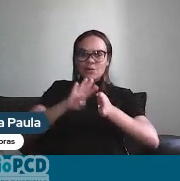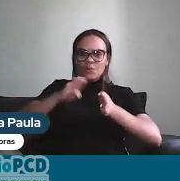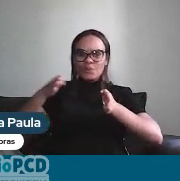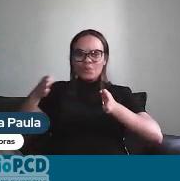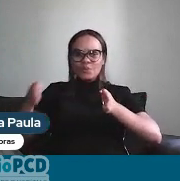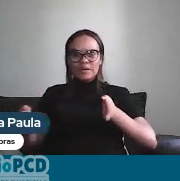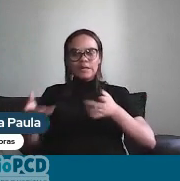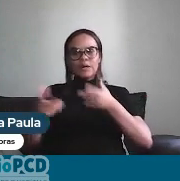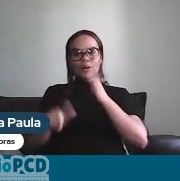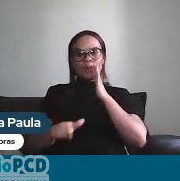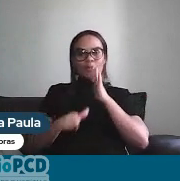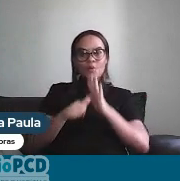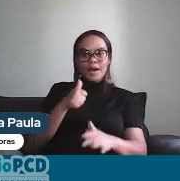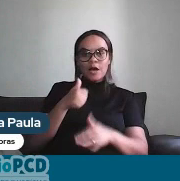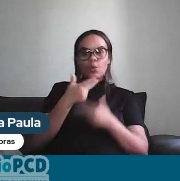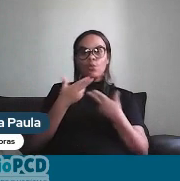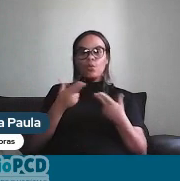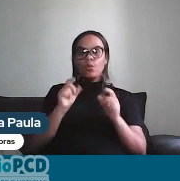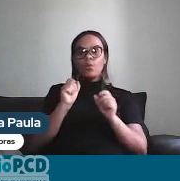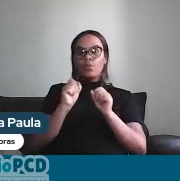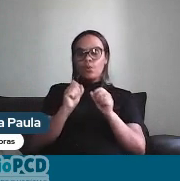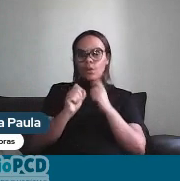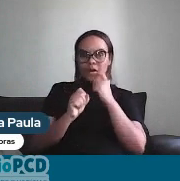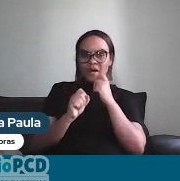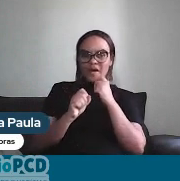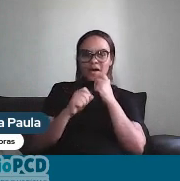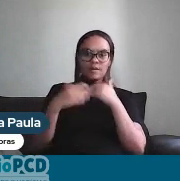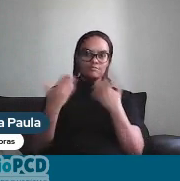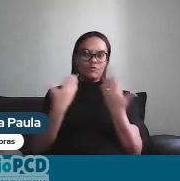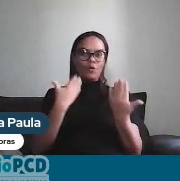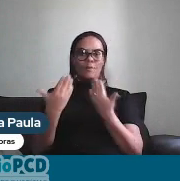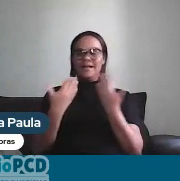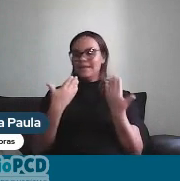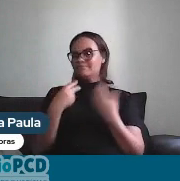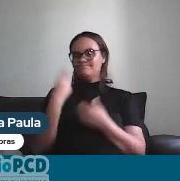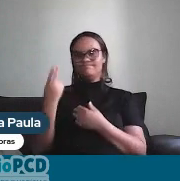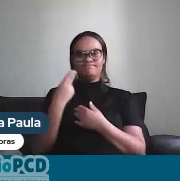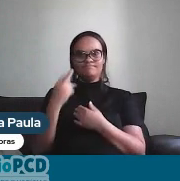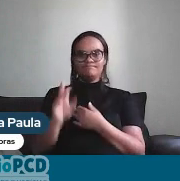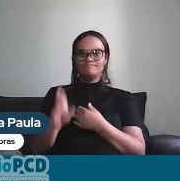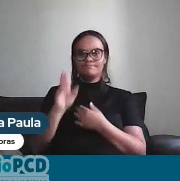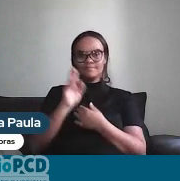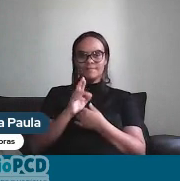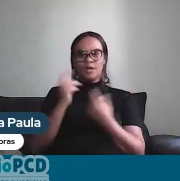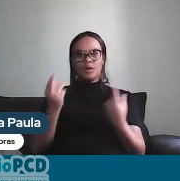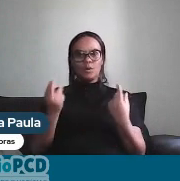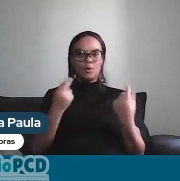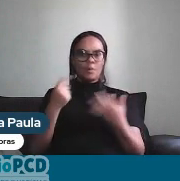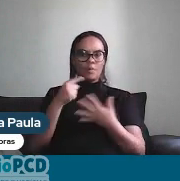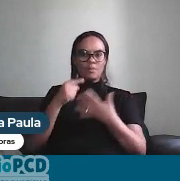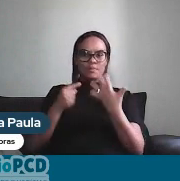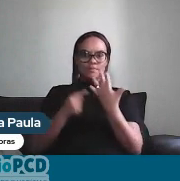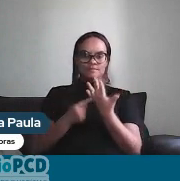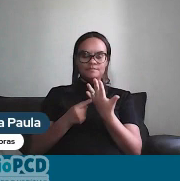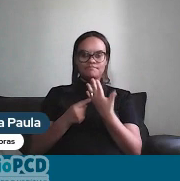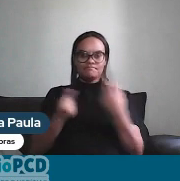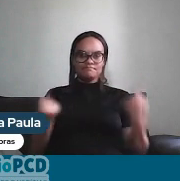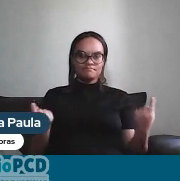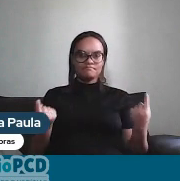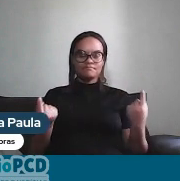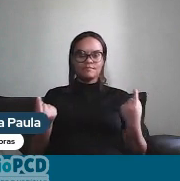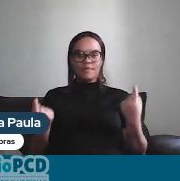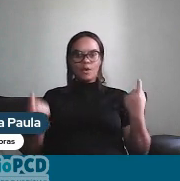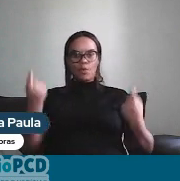isso que a primeira coisa que a gente tem que dizer é: não dá para comparar um resultado com o outro. Não dá para comparar